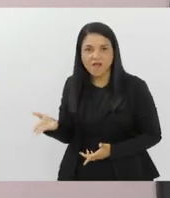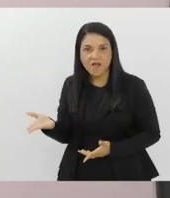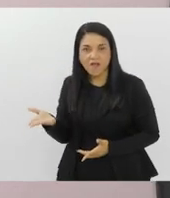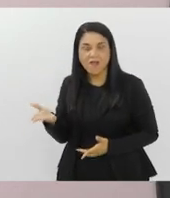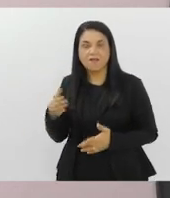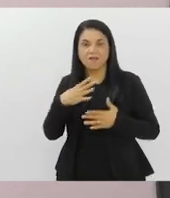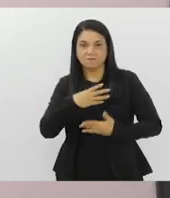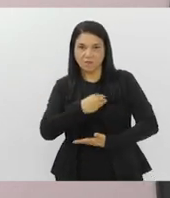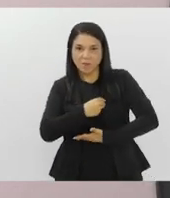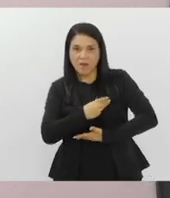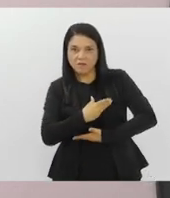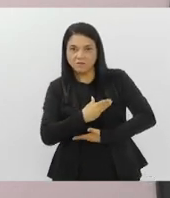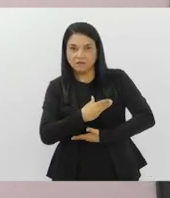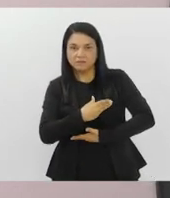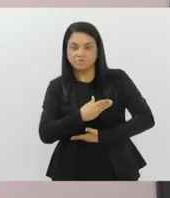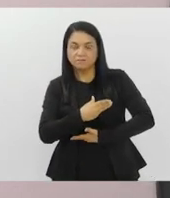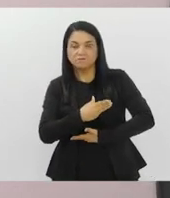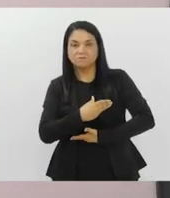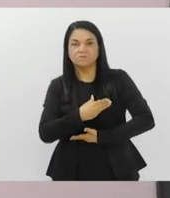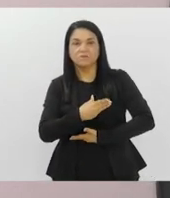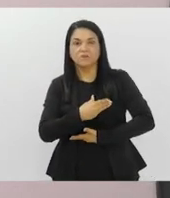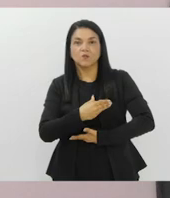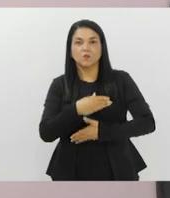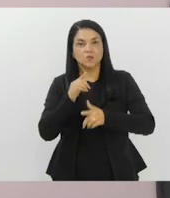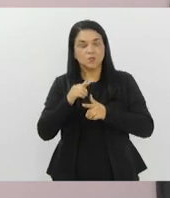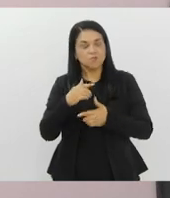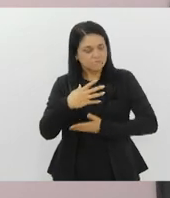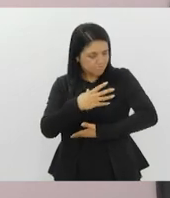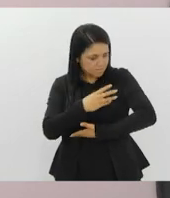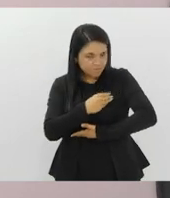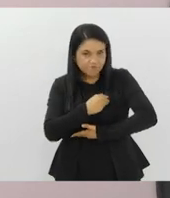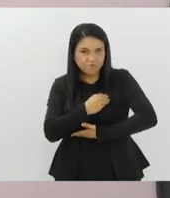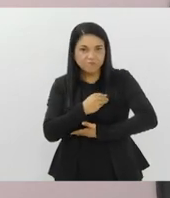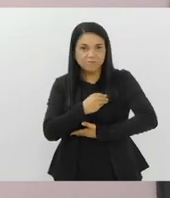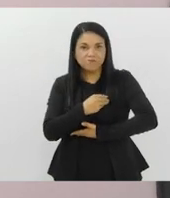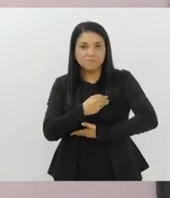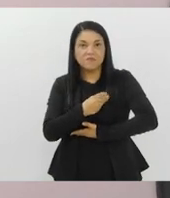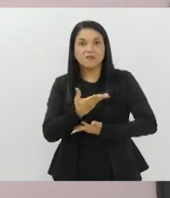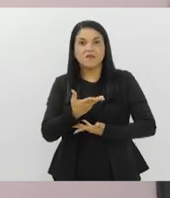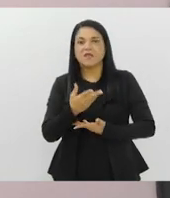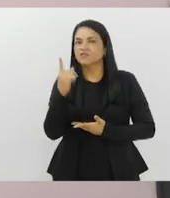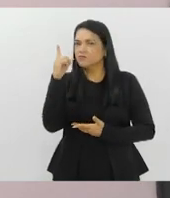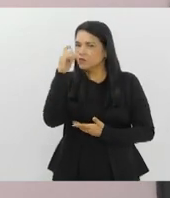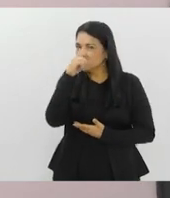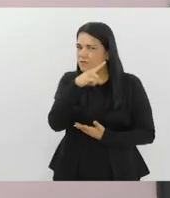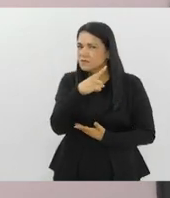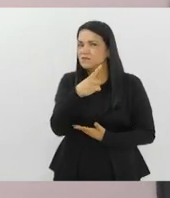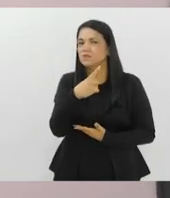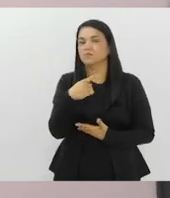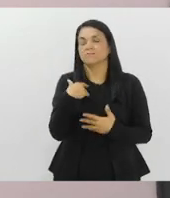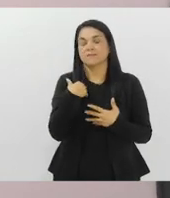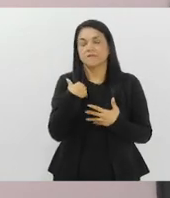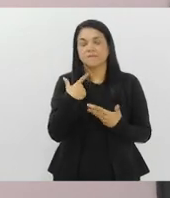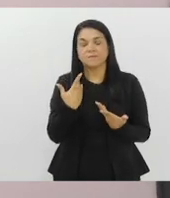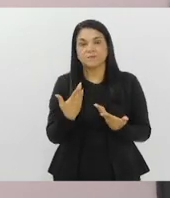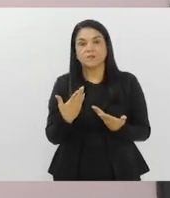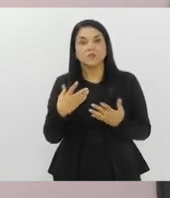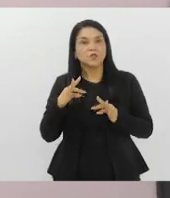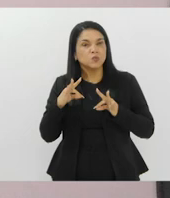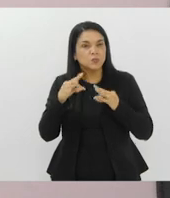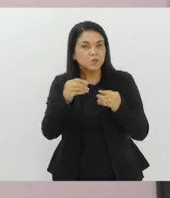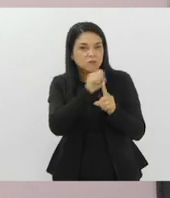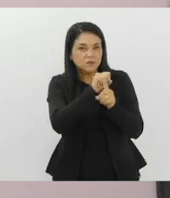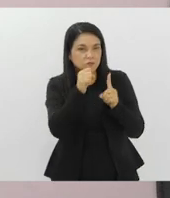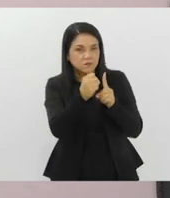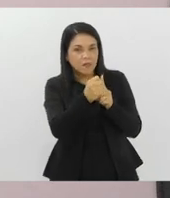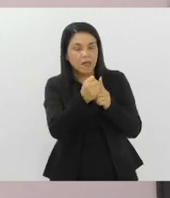que amamenta, o ato de amamentar. É muito difícil, é um peso muito grande. Então, toda a sociedade